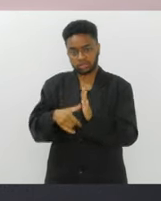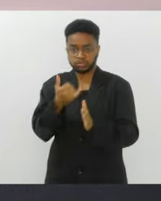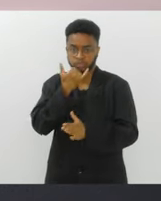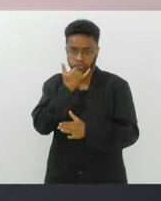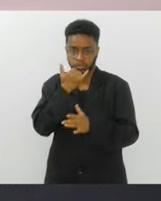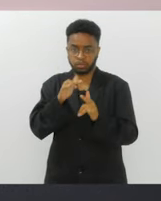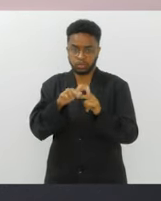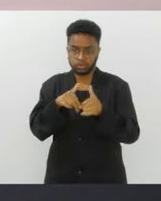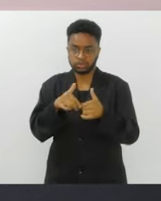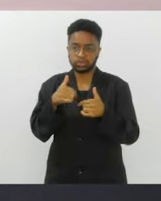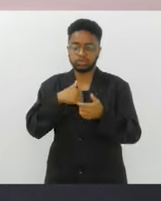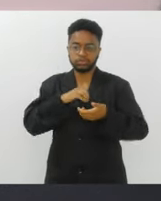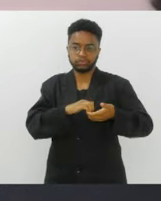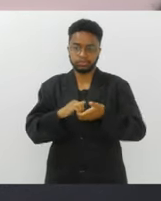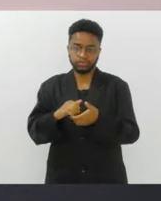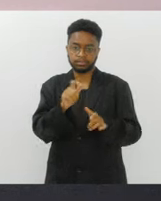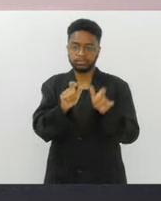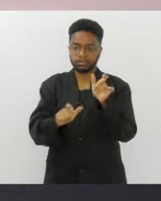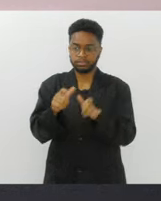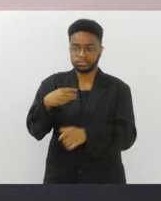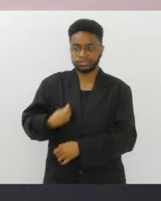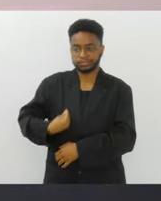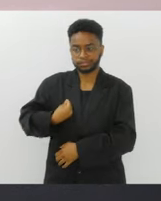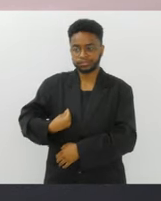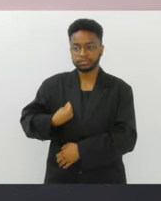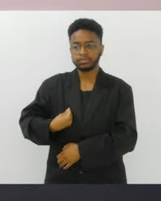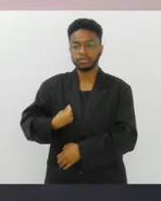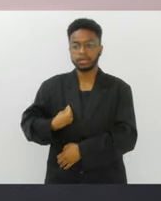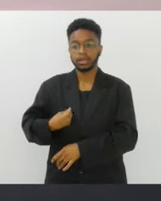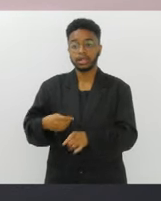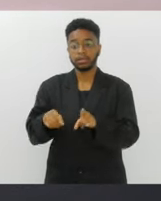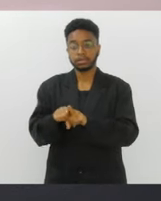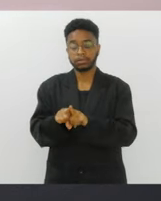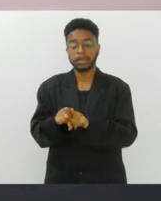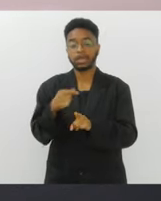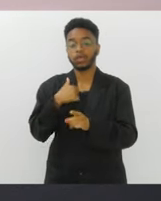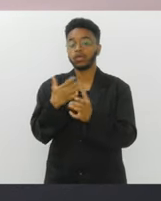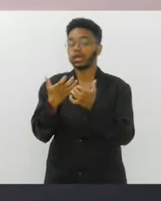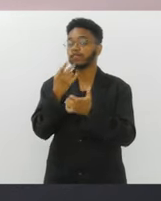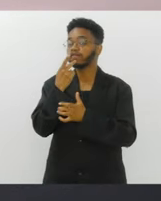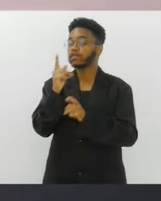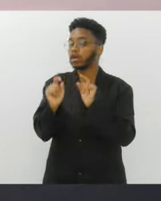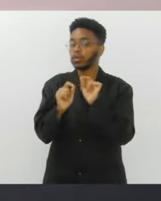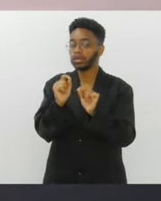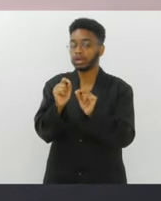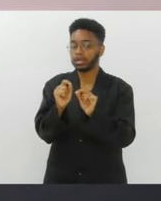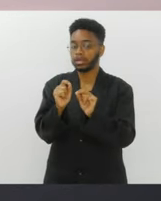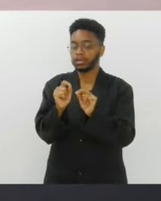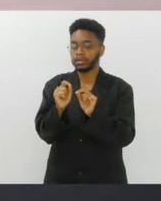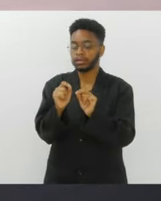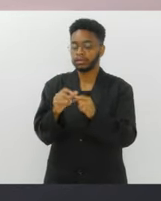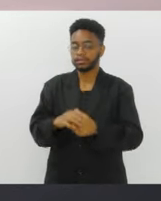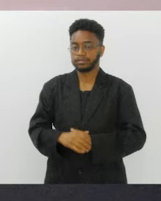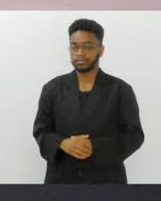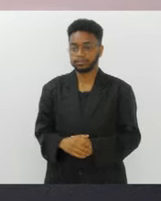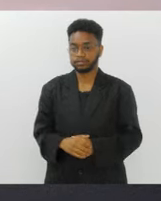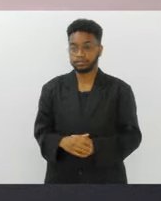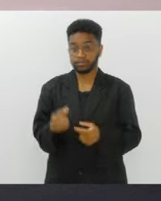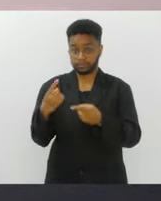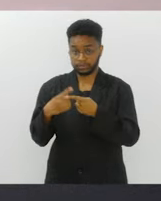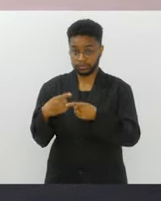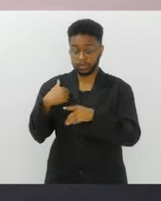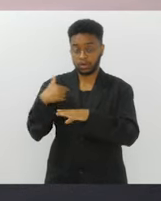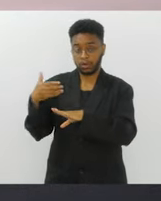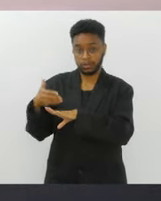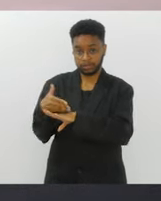presentes. E a colocação que eu quero falar aqui neste momento é porque eu participei com